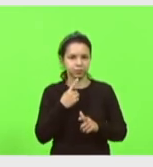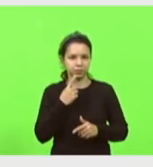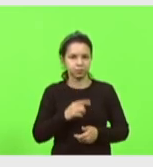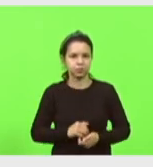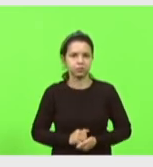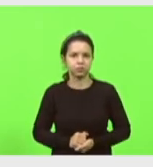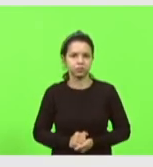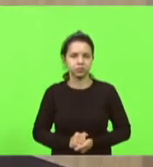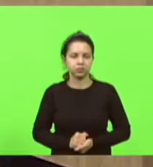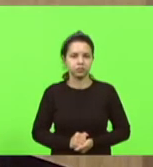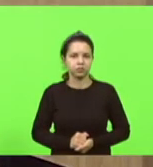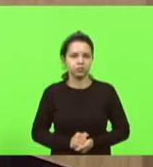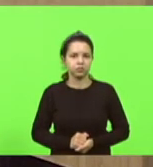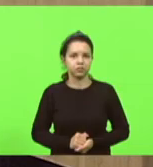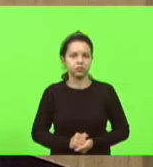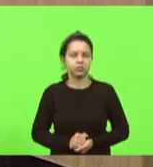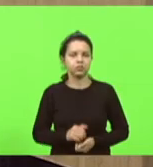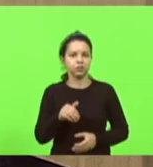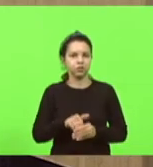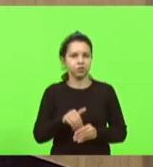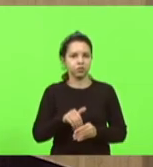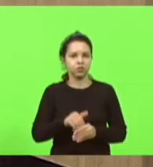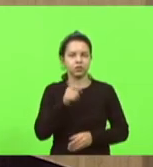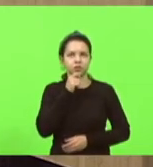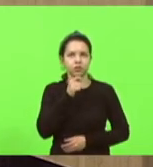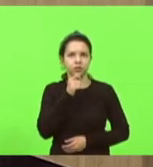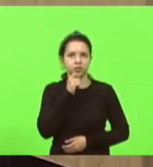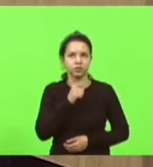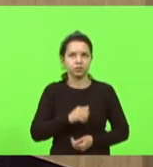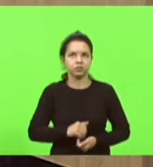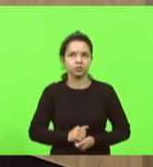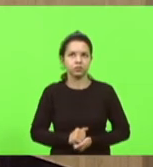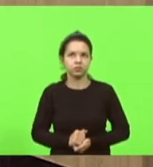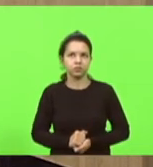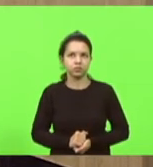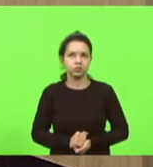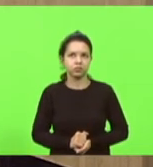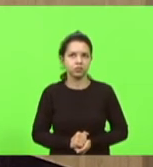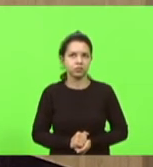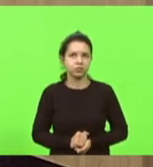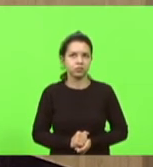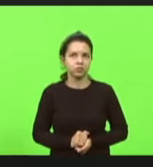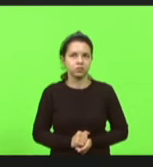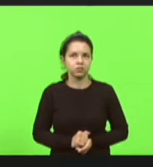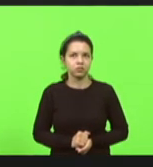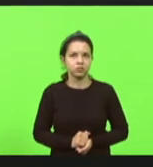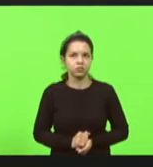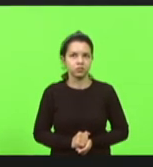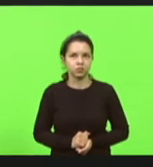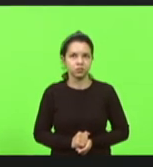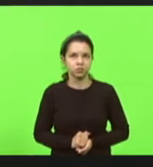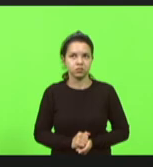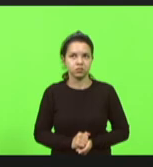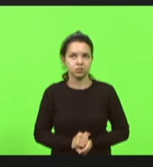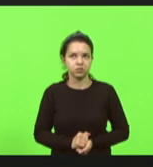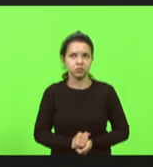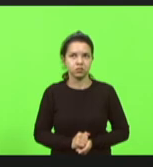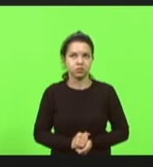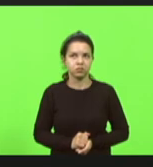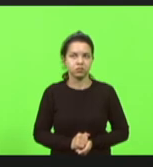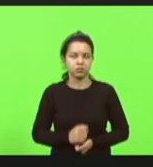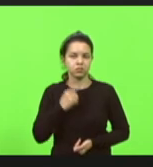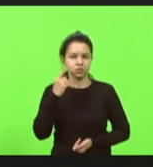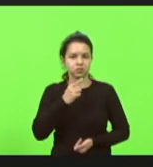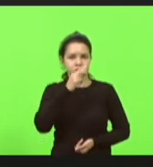Luciana Carminati e não exerceram seu direito de voto. Senhor presidente. Sim. Volney Weber. Volney